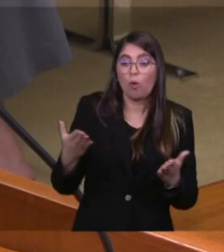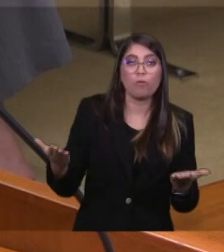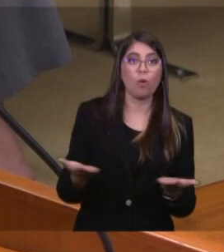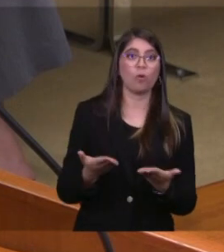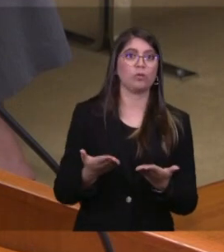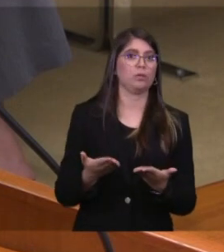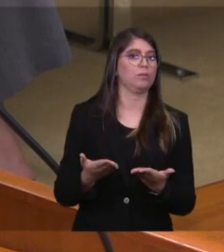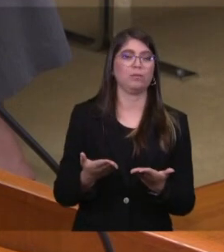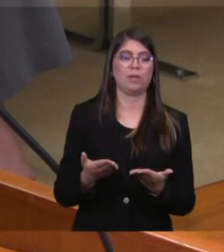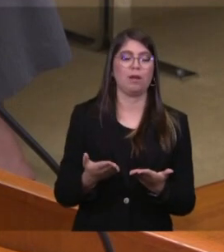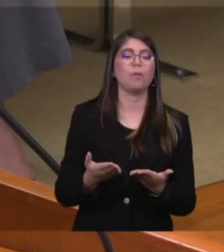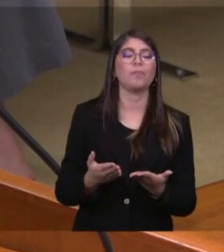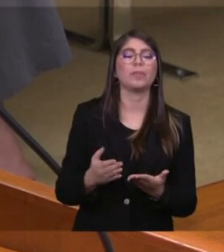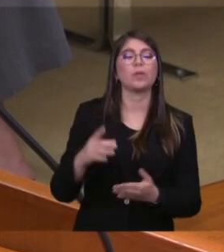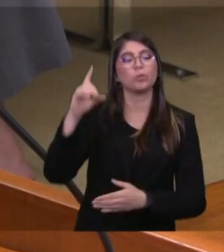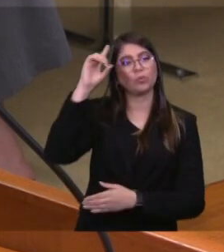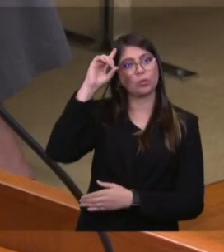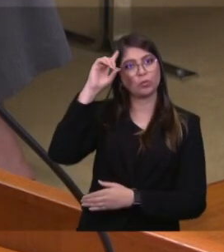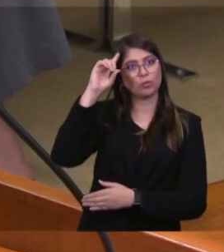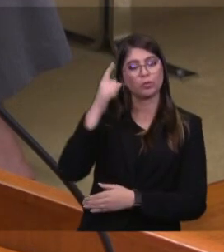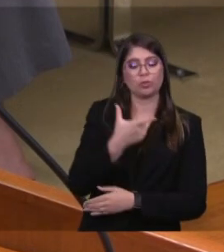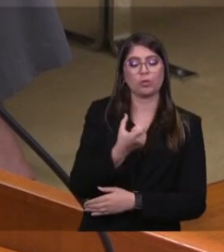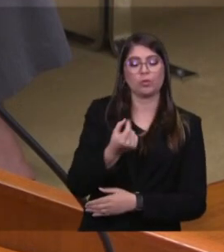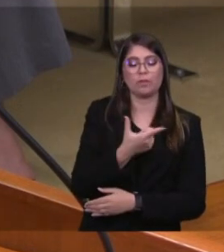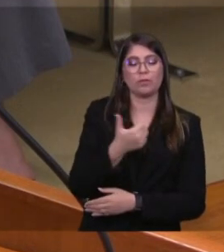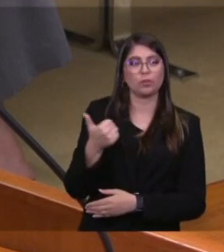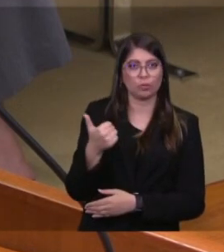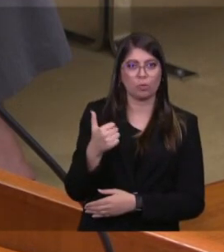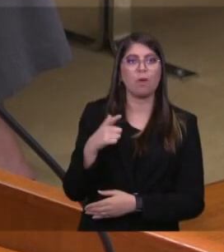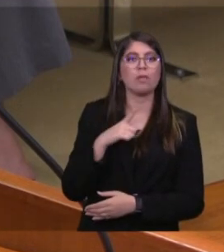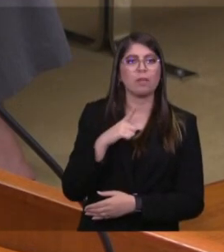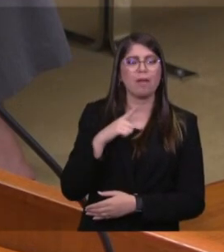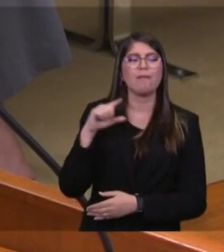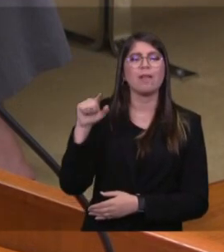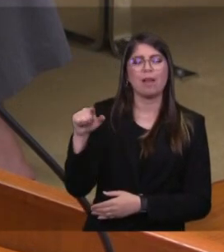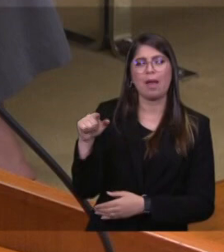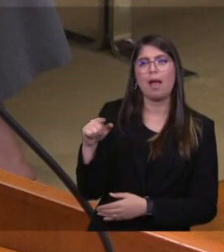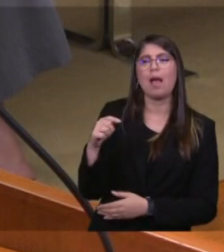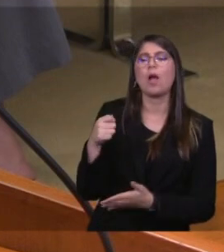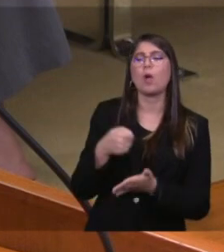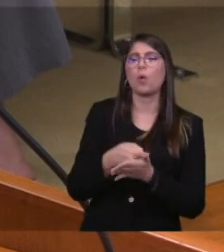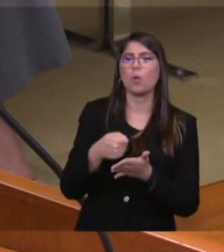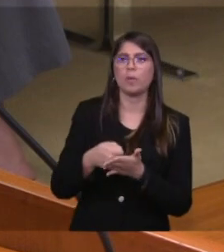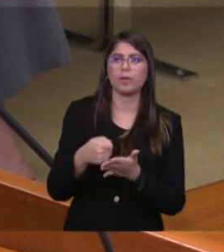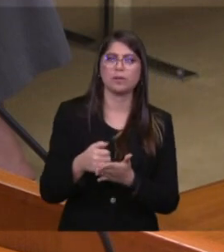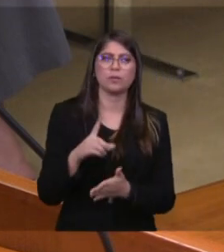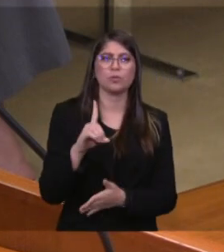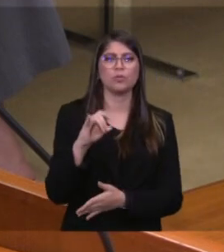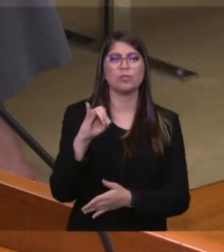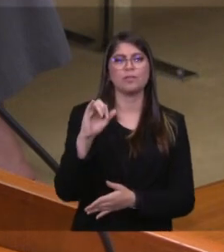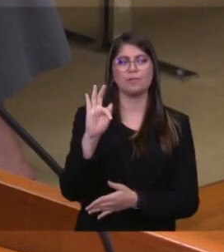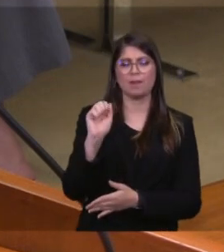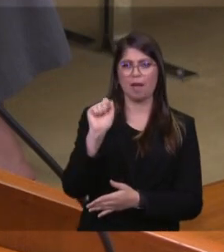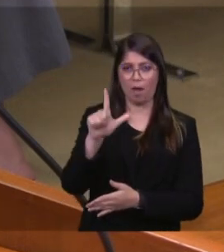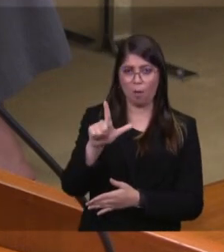todos os dias do ano de 2021. Ele foi cobrado de 2015 no Estado do Ceará até o ano de